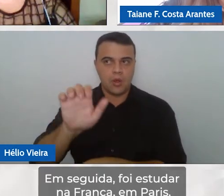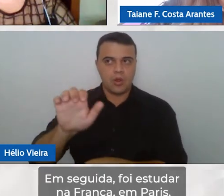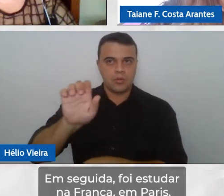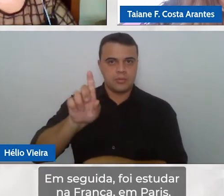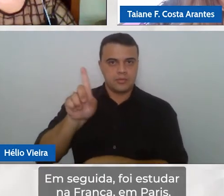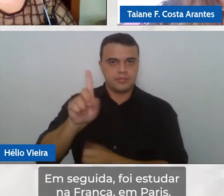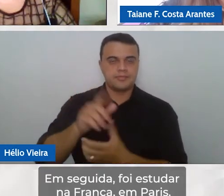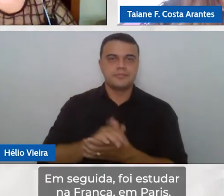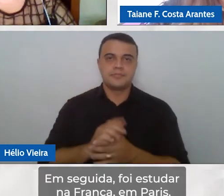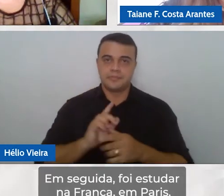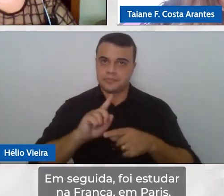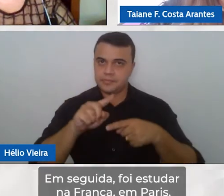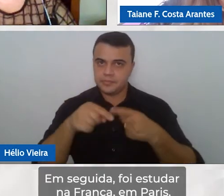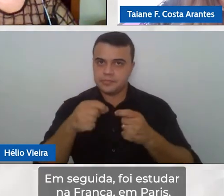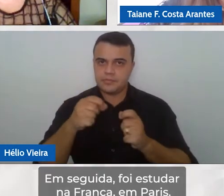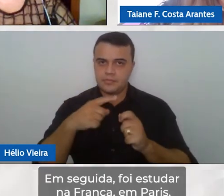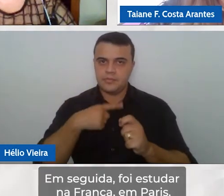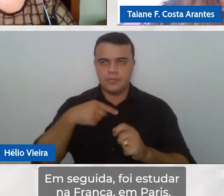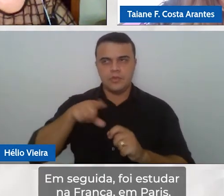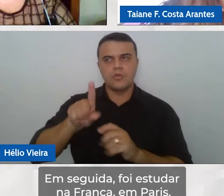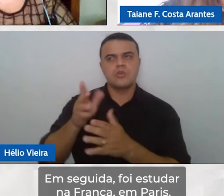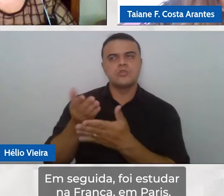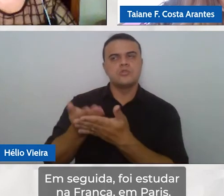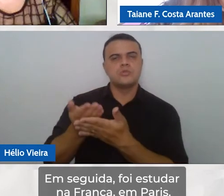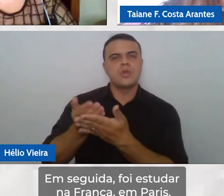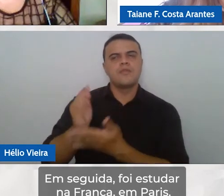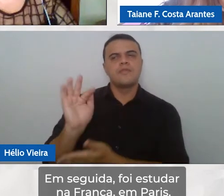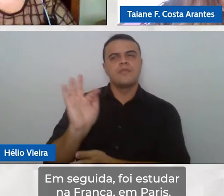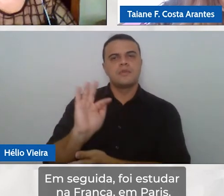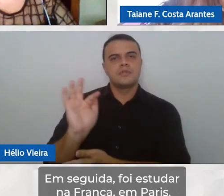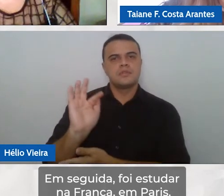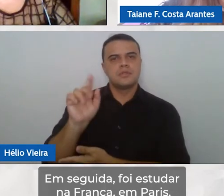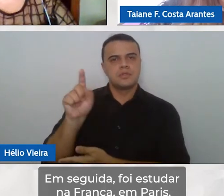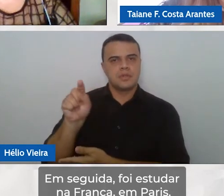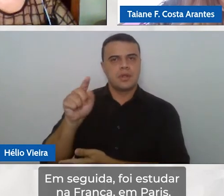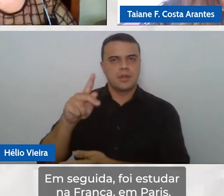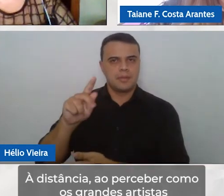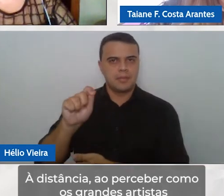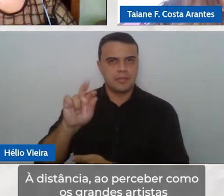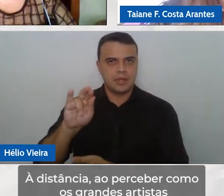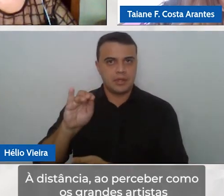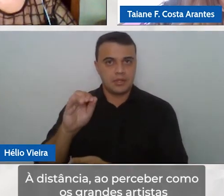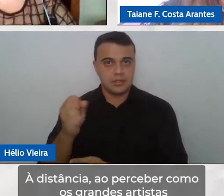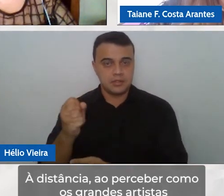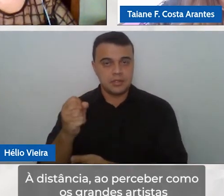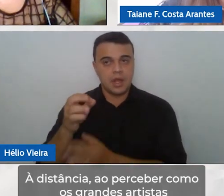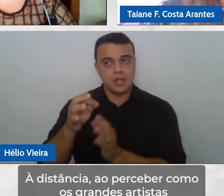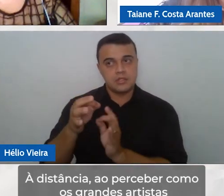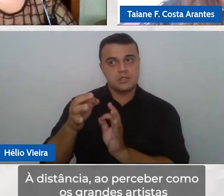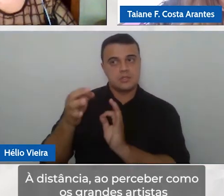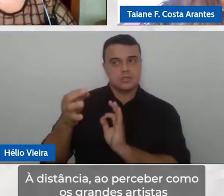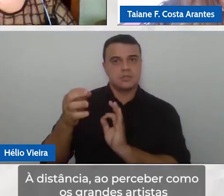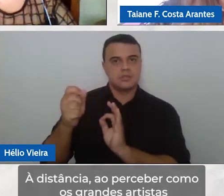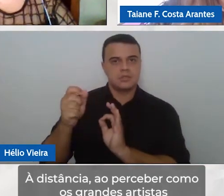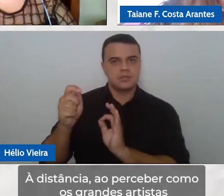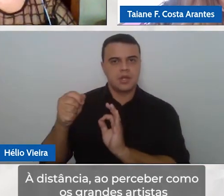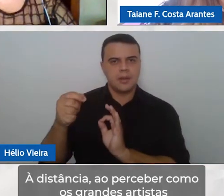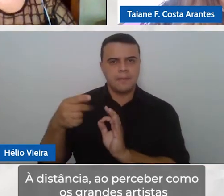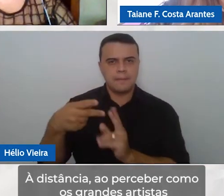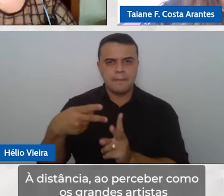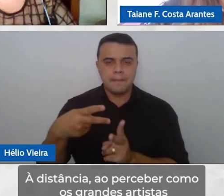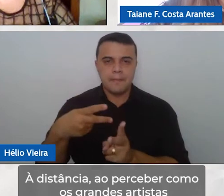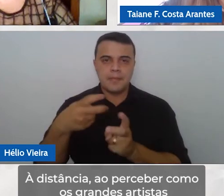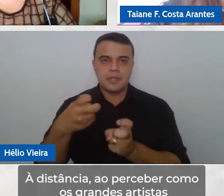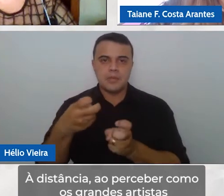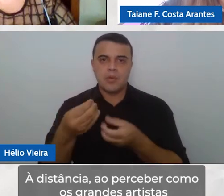Em seguida, foi estudar na França, em Paris. À distância, ao perceber